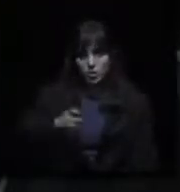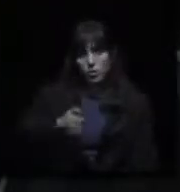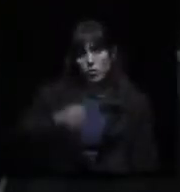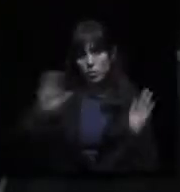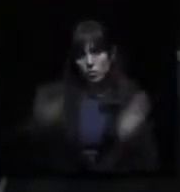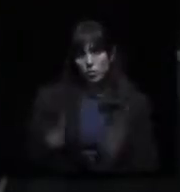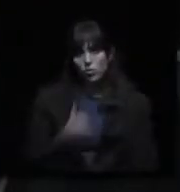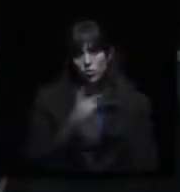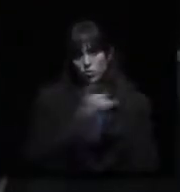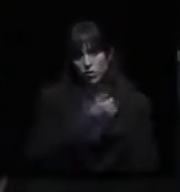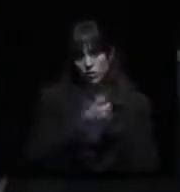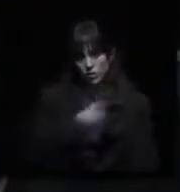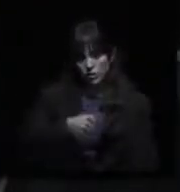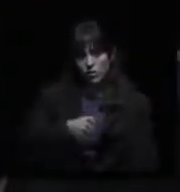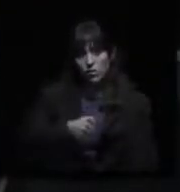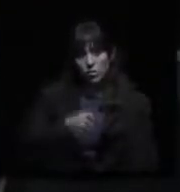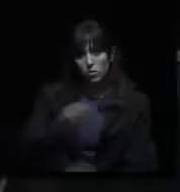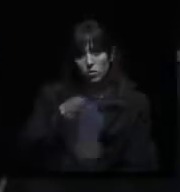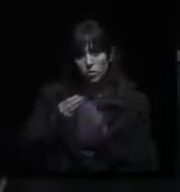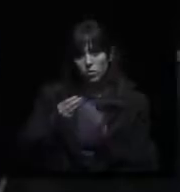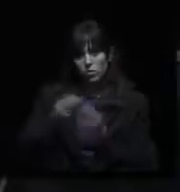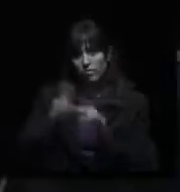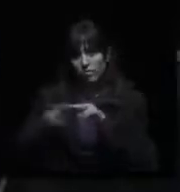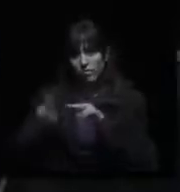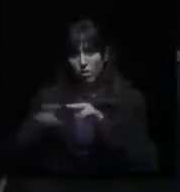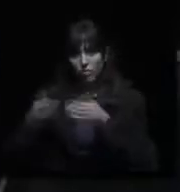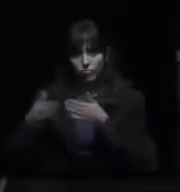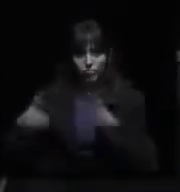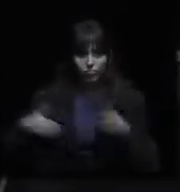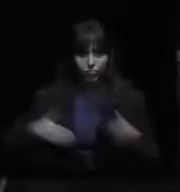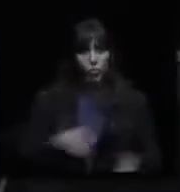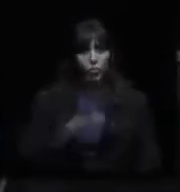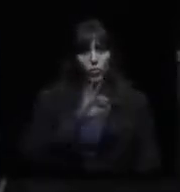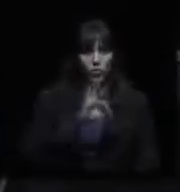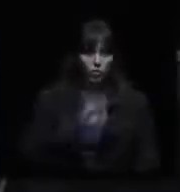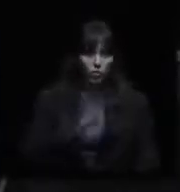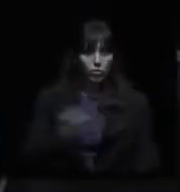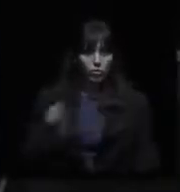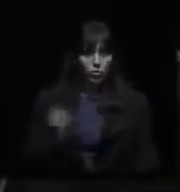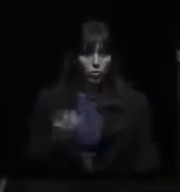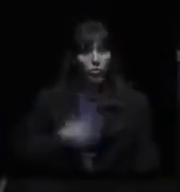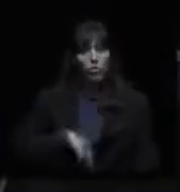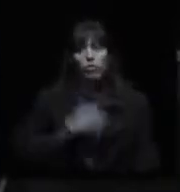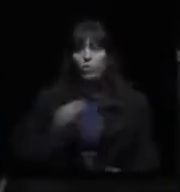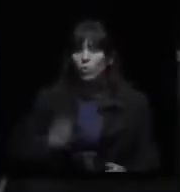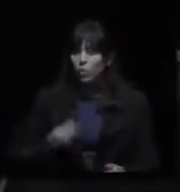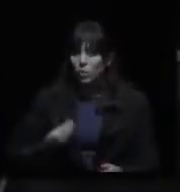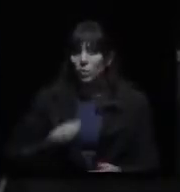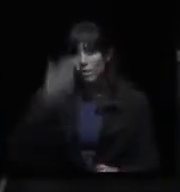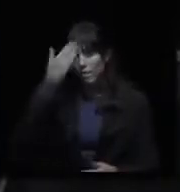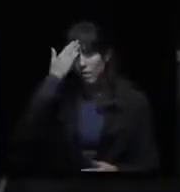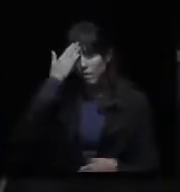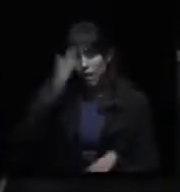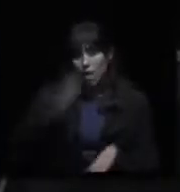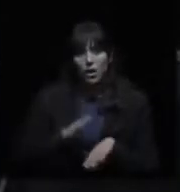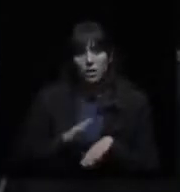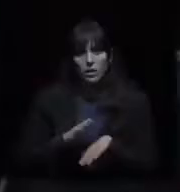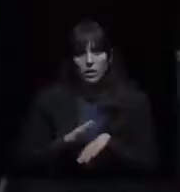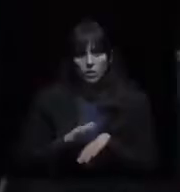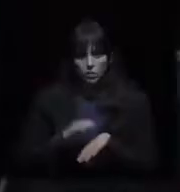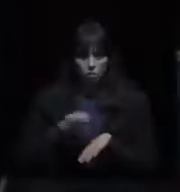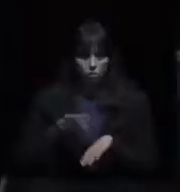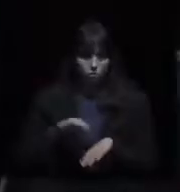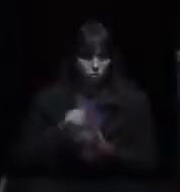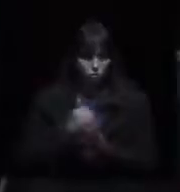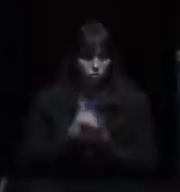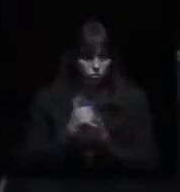há ainda um aumento de 48 postos vagos. Mantemos também preocupação com a previsão de saída de um número considerável de